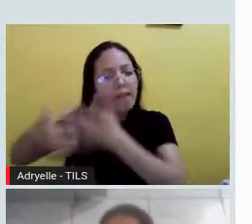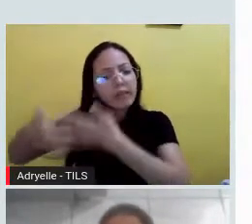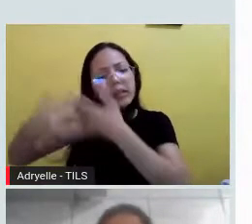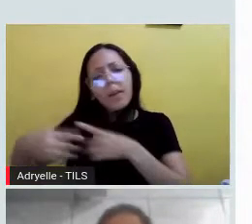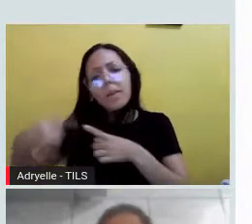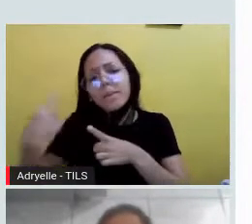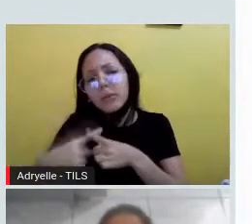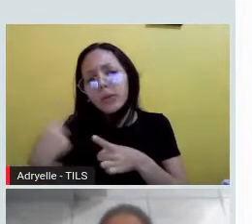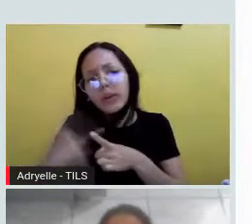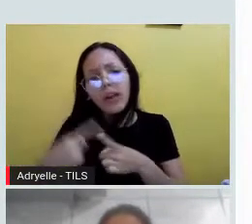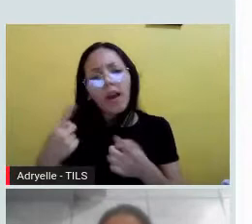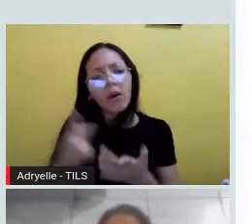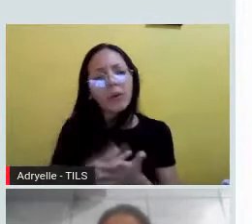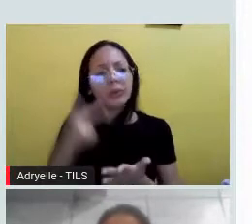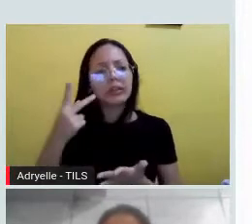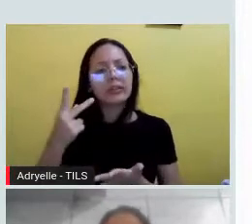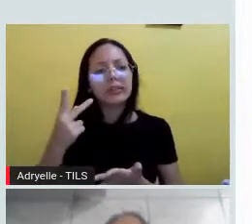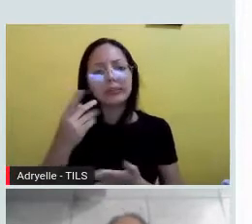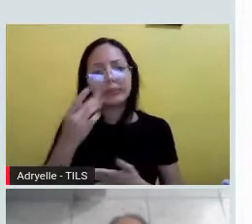ocorreram.